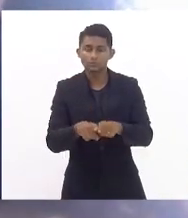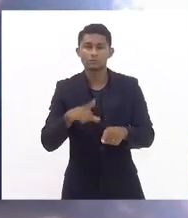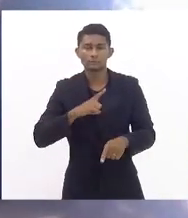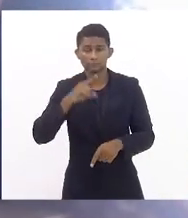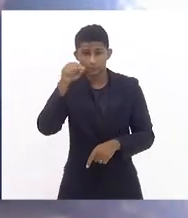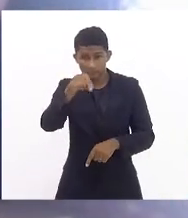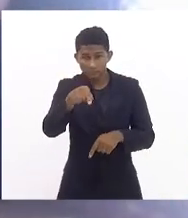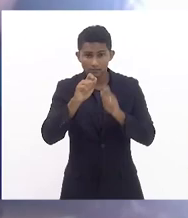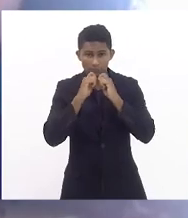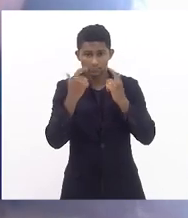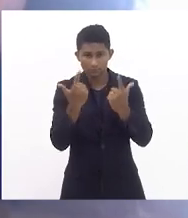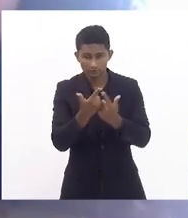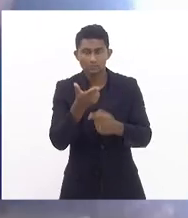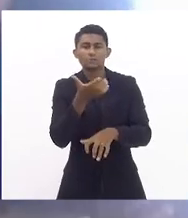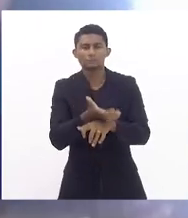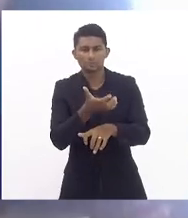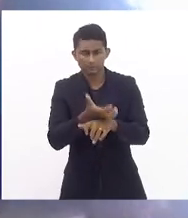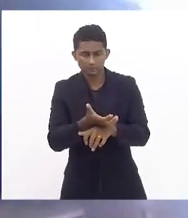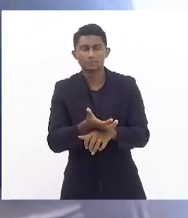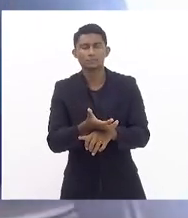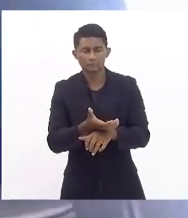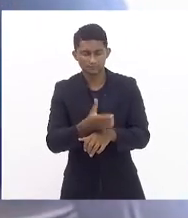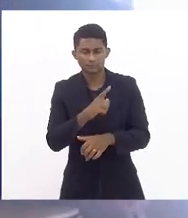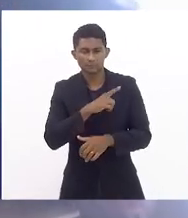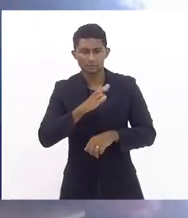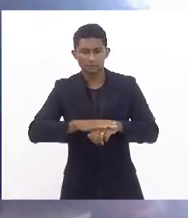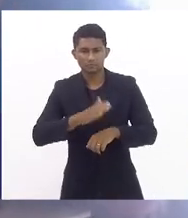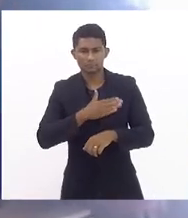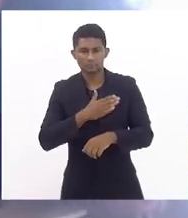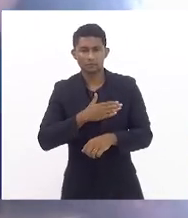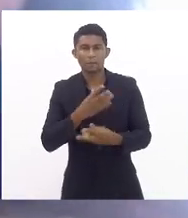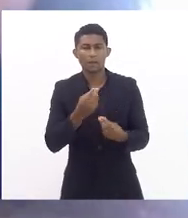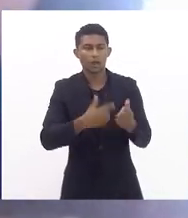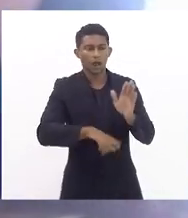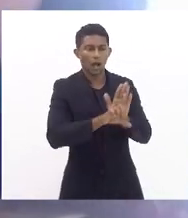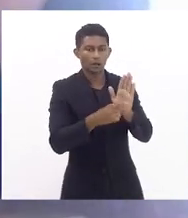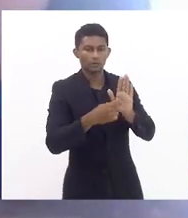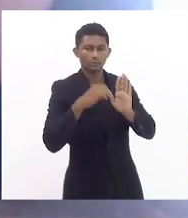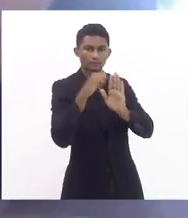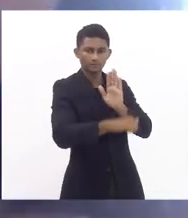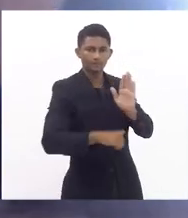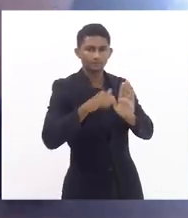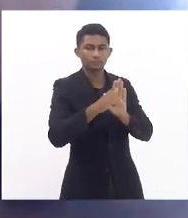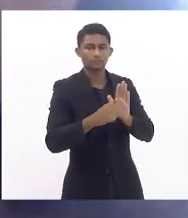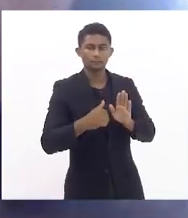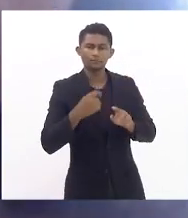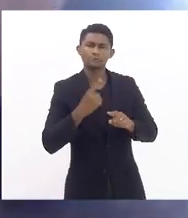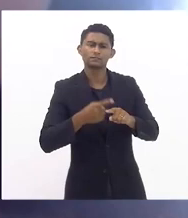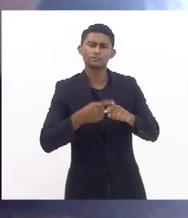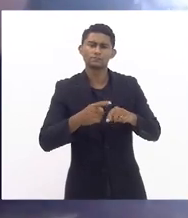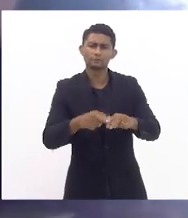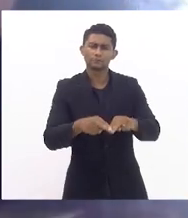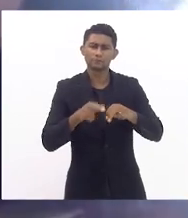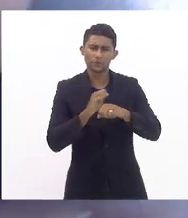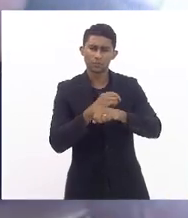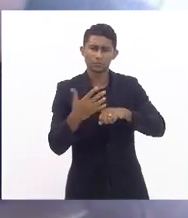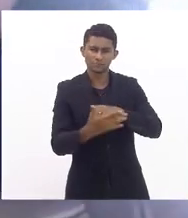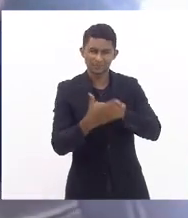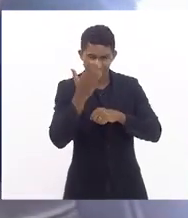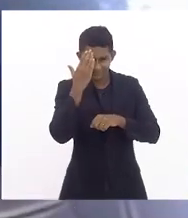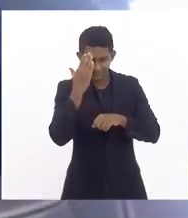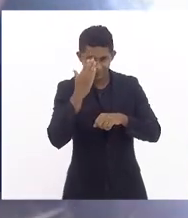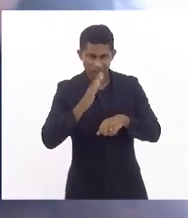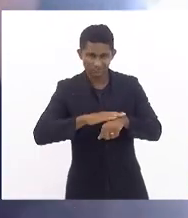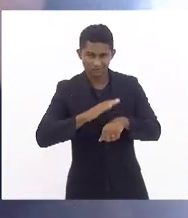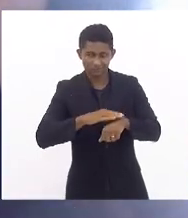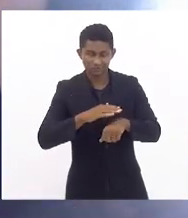que busca alterar essa lei, pensando na perspectiva de situações de pandemia e das ações de solidariedade, porque o programa